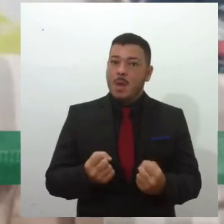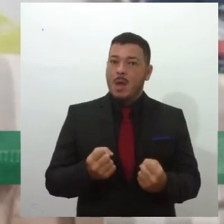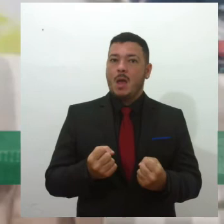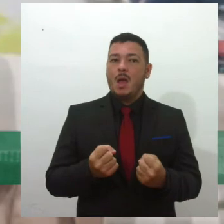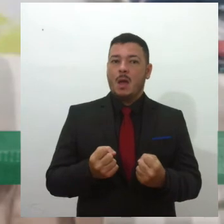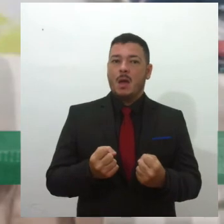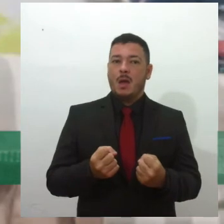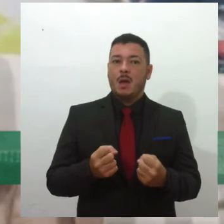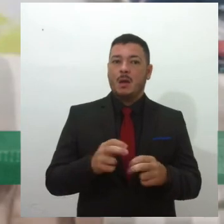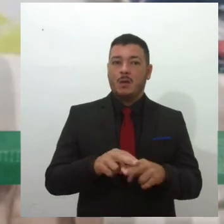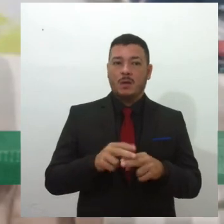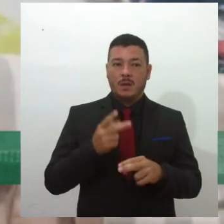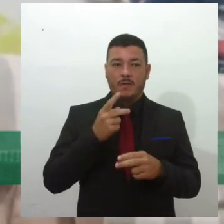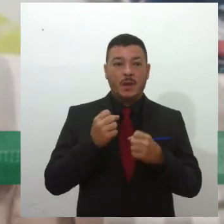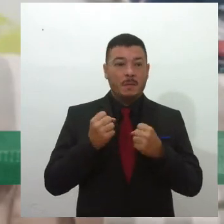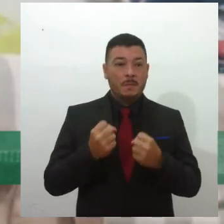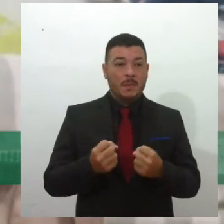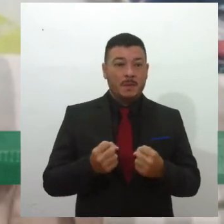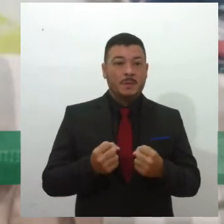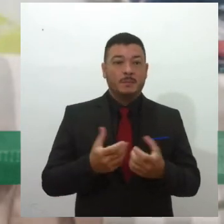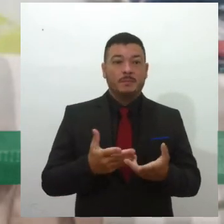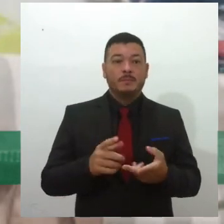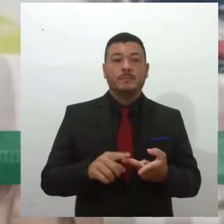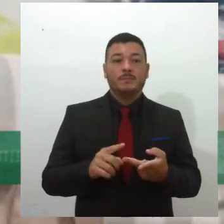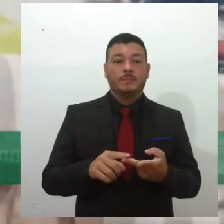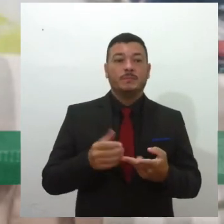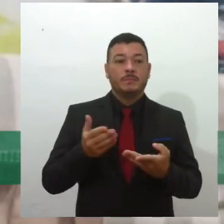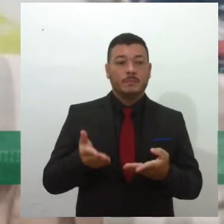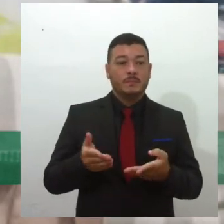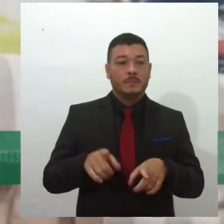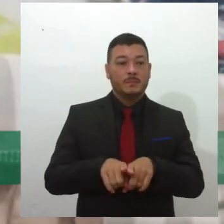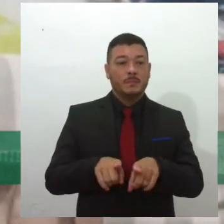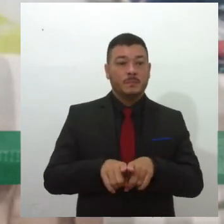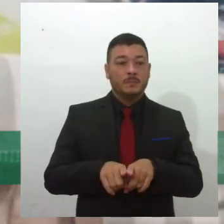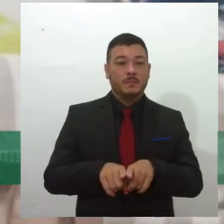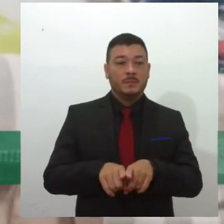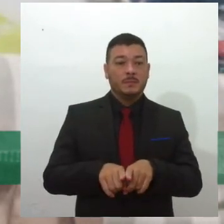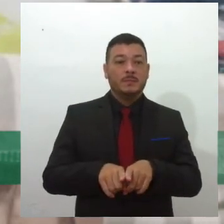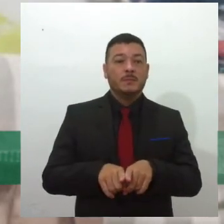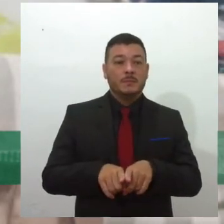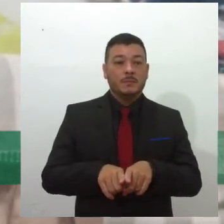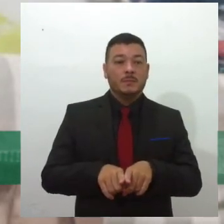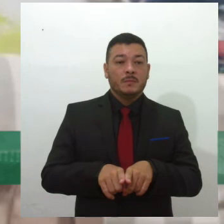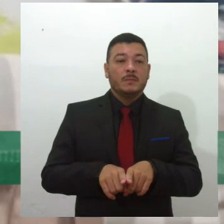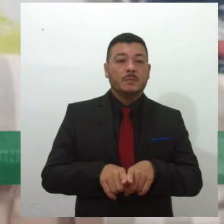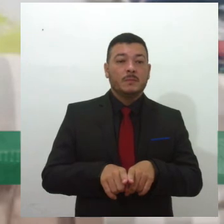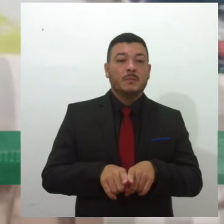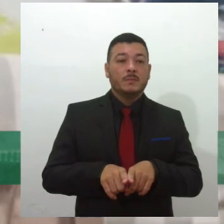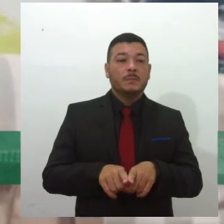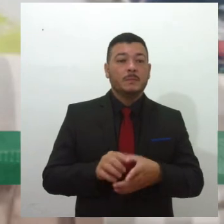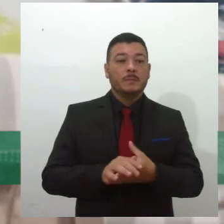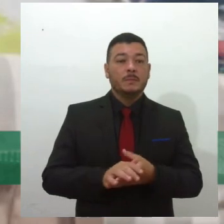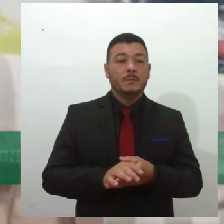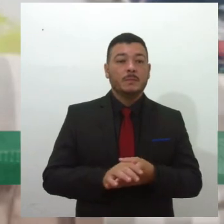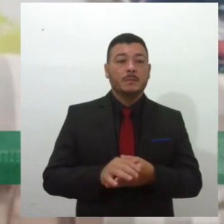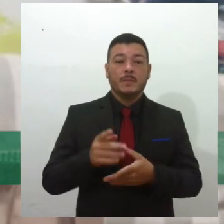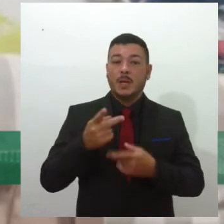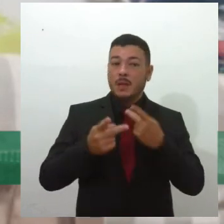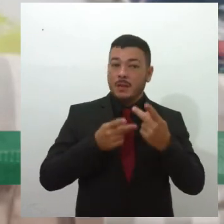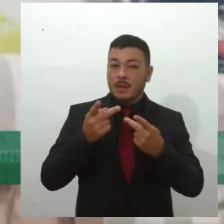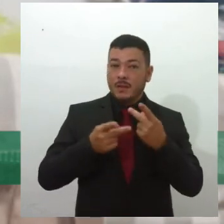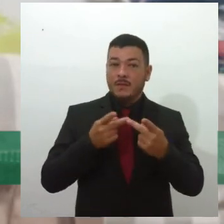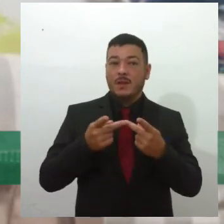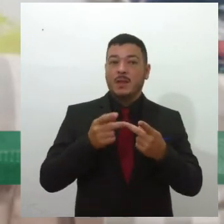Quando a gente fala de cuidar de um idoso debilitado dessa maneira, nós estamos falando de virar o idoso de 2 horas para não ter. Nós estamos falando de banho